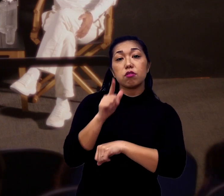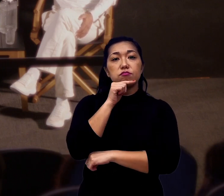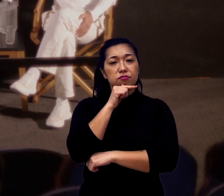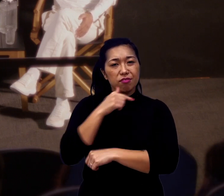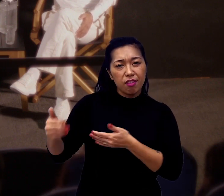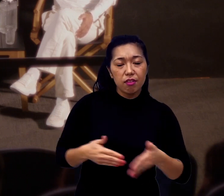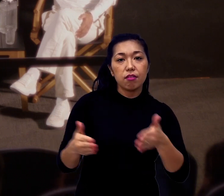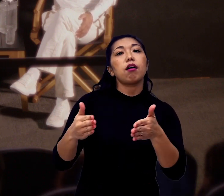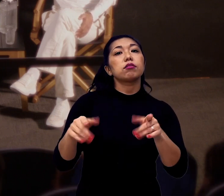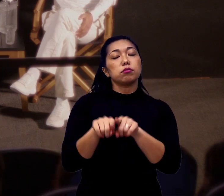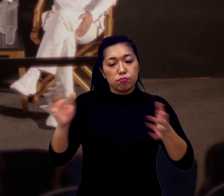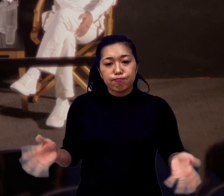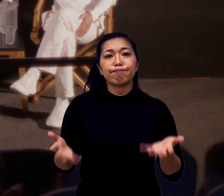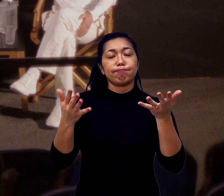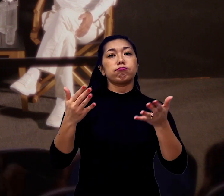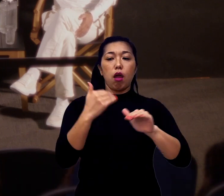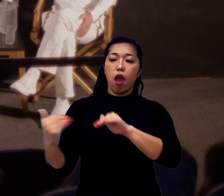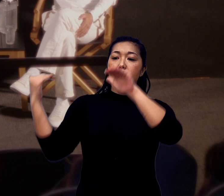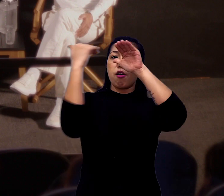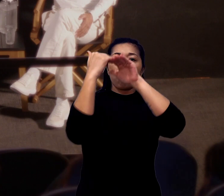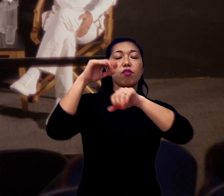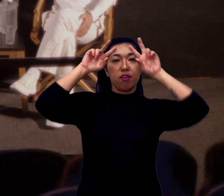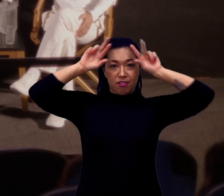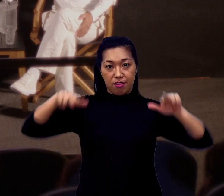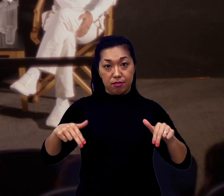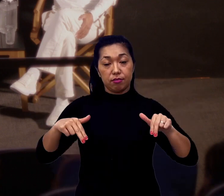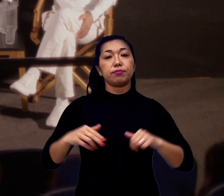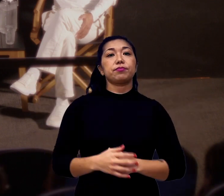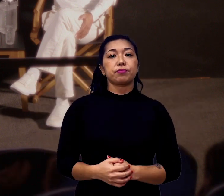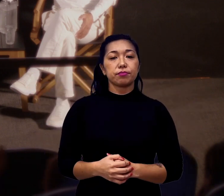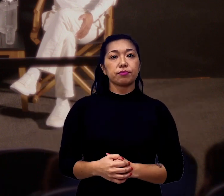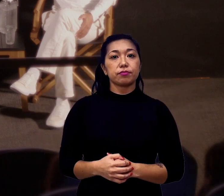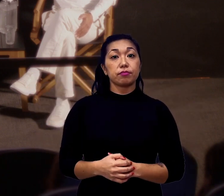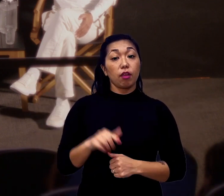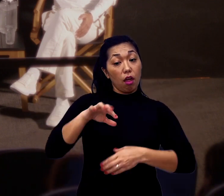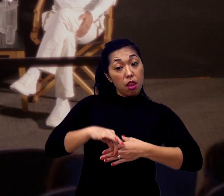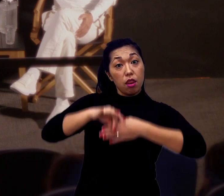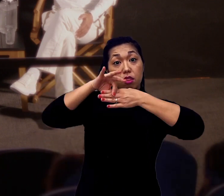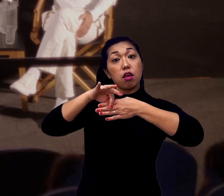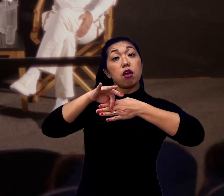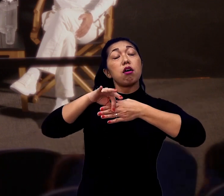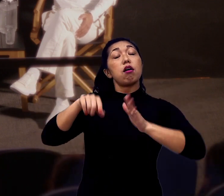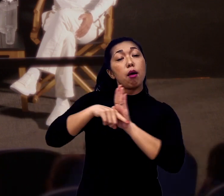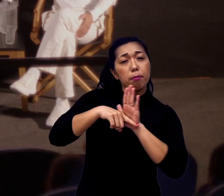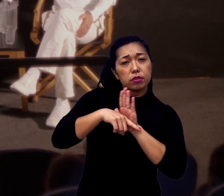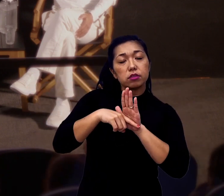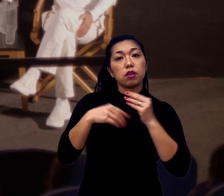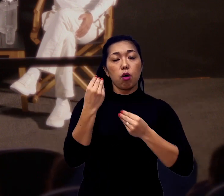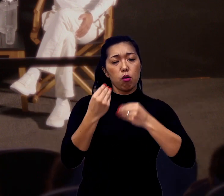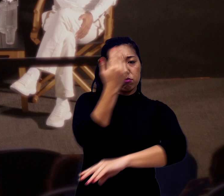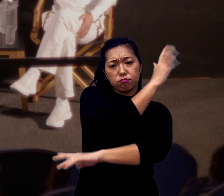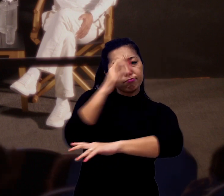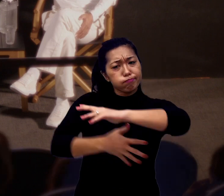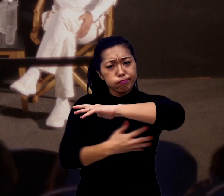social e promoção da igualdade racial. Coordenador científico da Associação de Pesquisa IALETA, lidera a linha de pesquisa Desigualdades